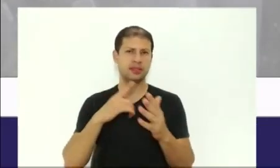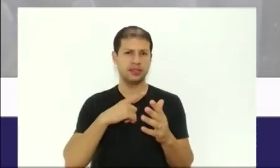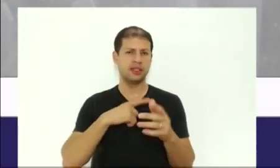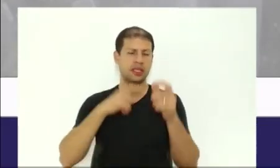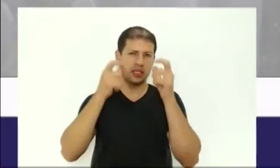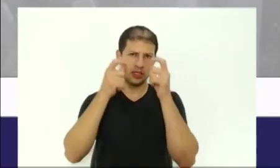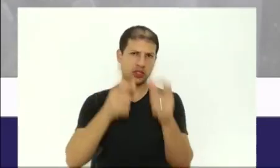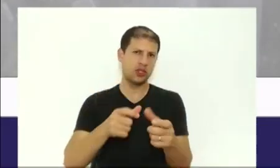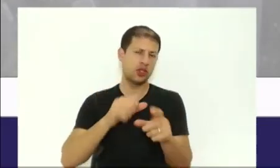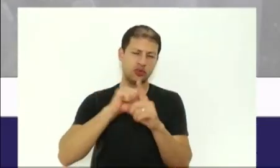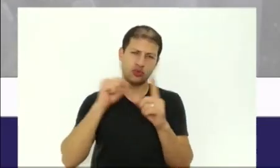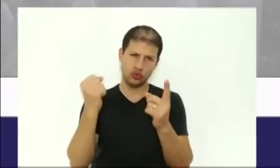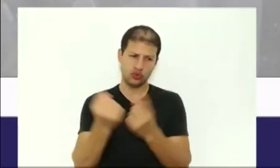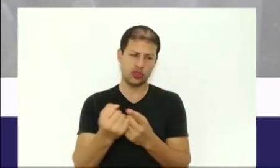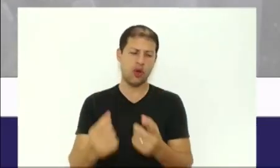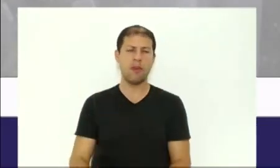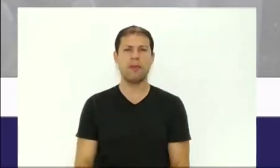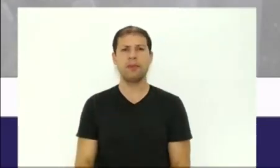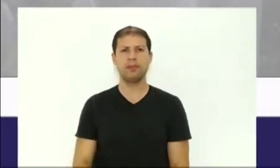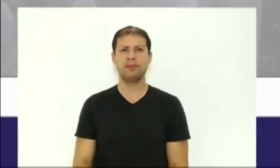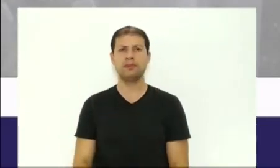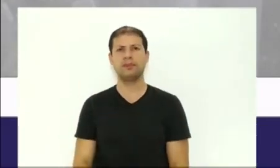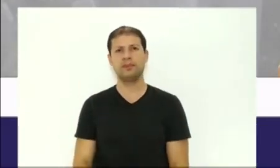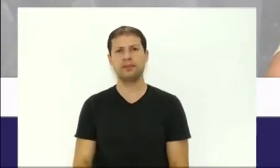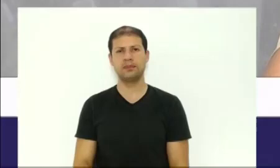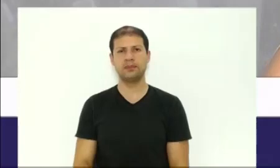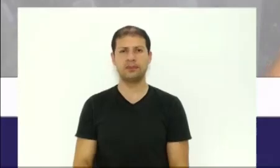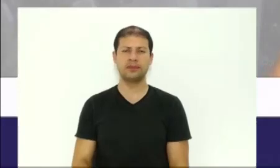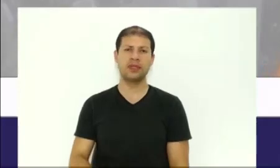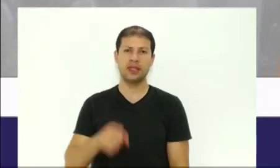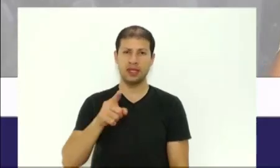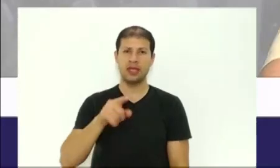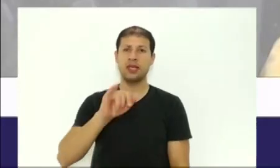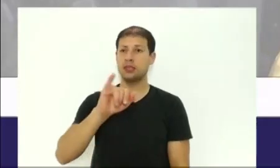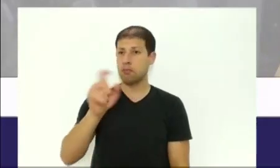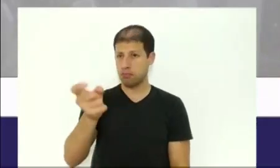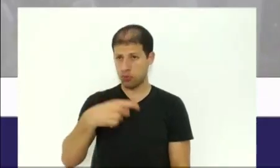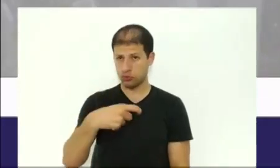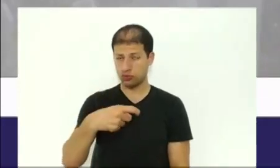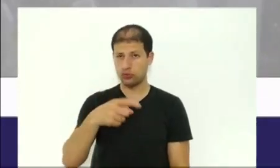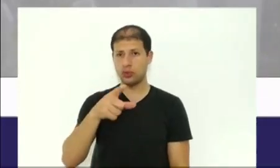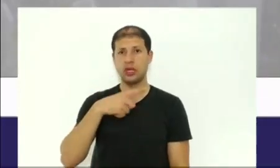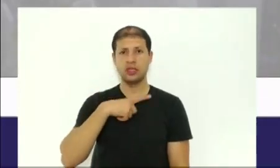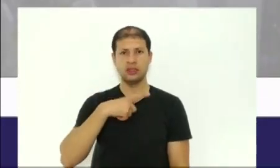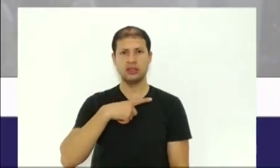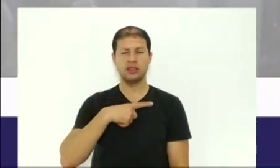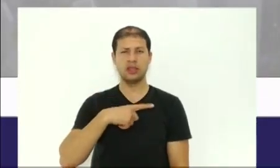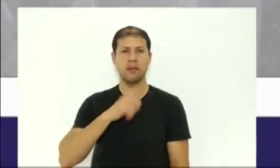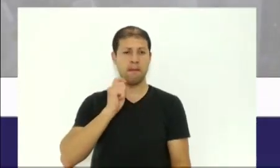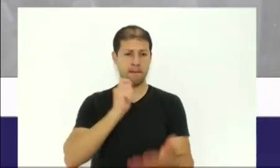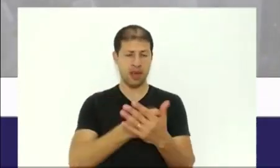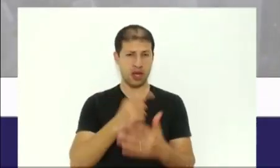interesse social. Esses impostos, eles foram dados à isenção